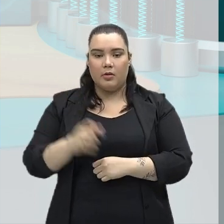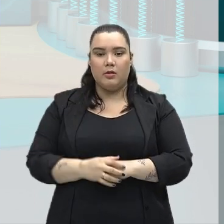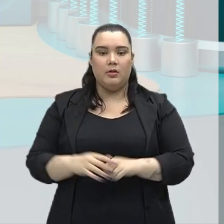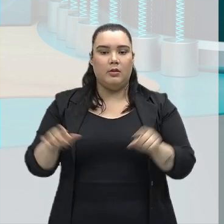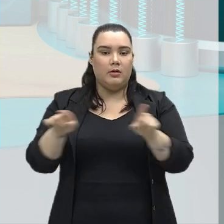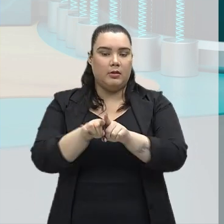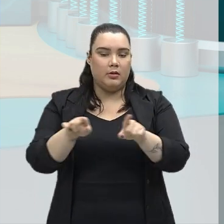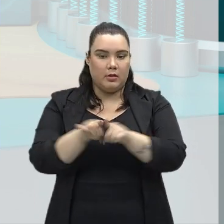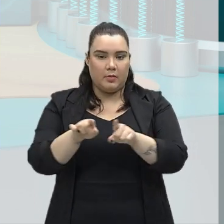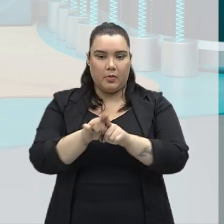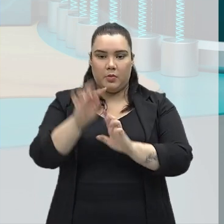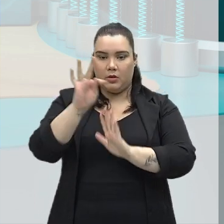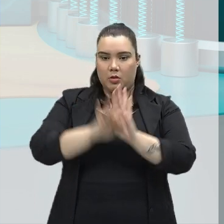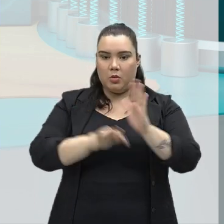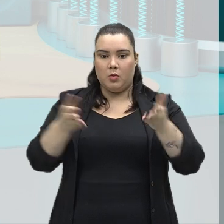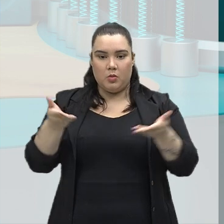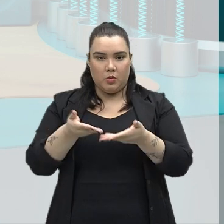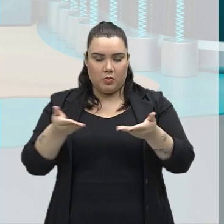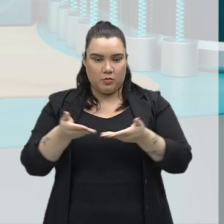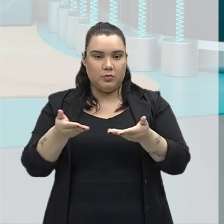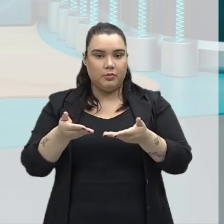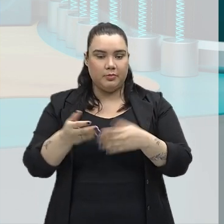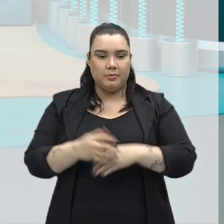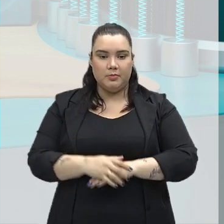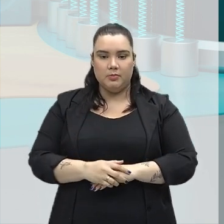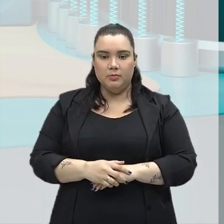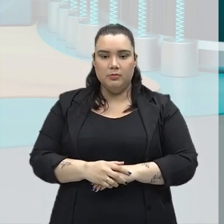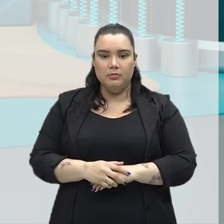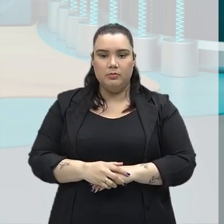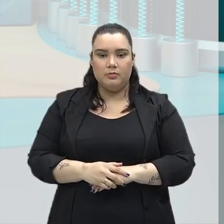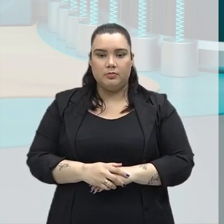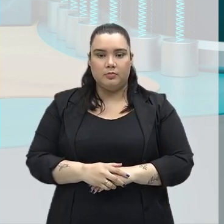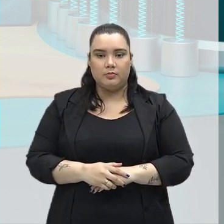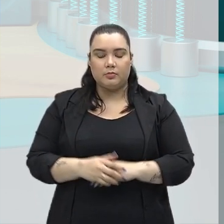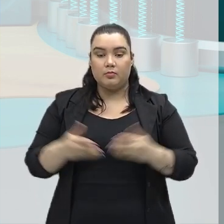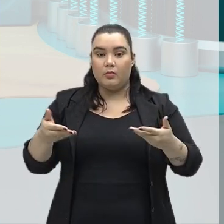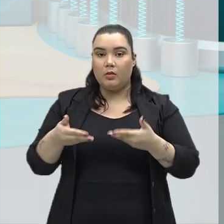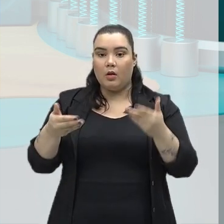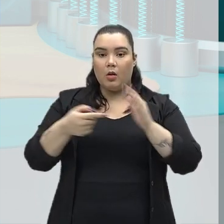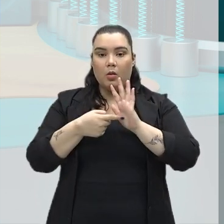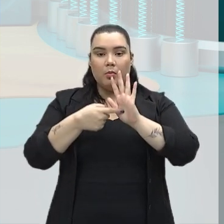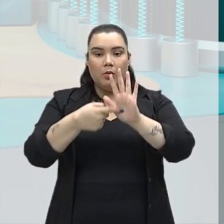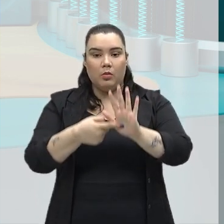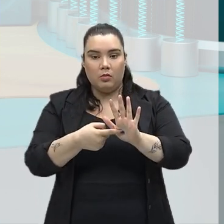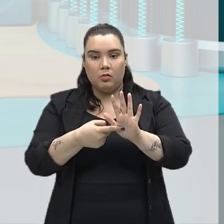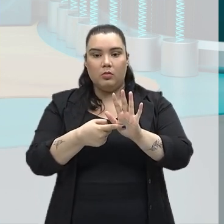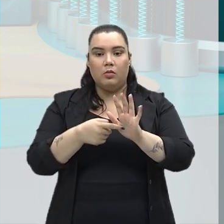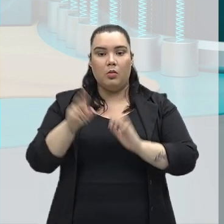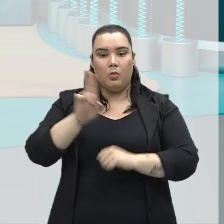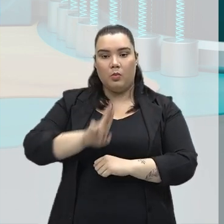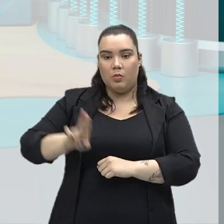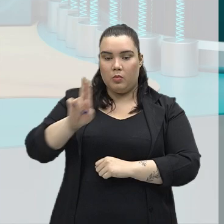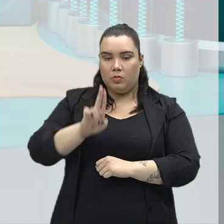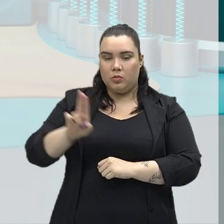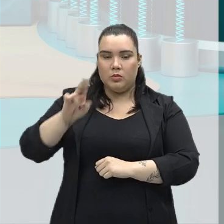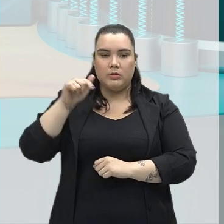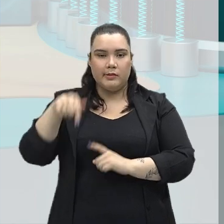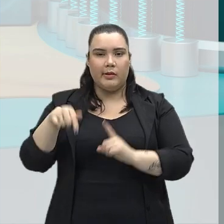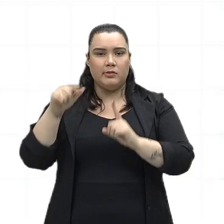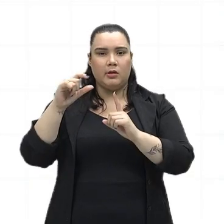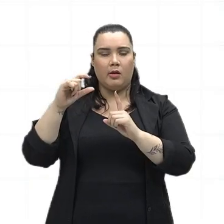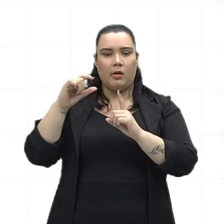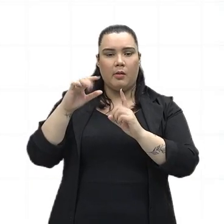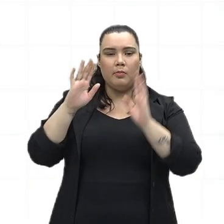do nosso texto que vamos trabalhar já já. E eu vou mostrar para vocês agora o uso do scanning. O que